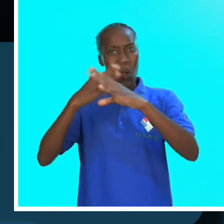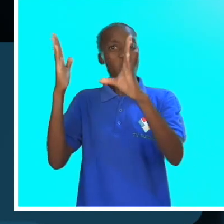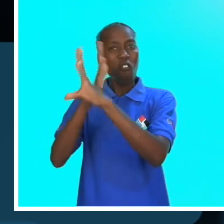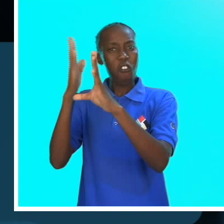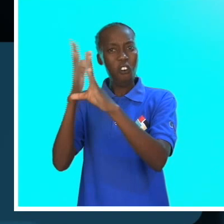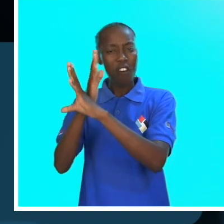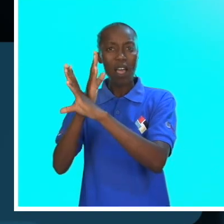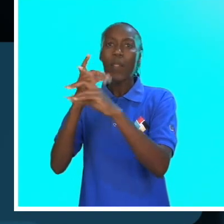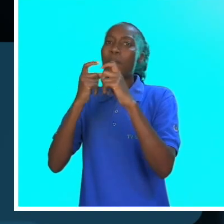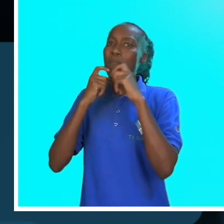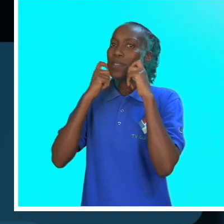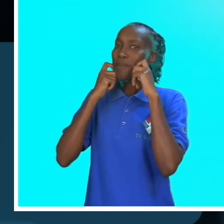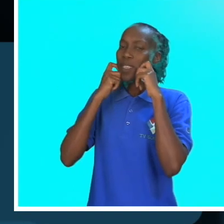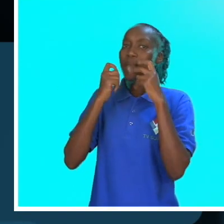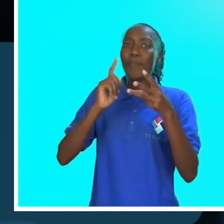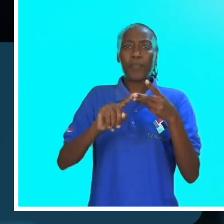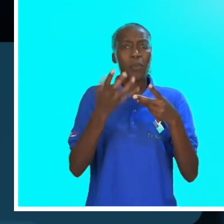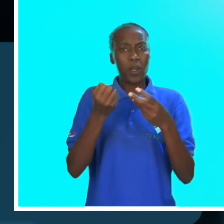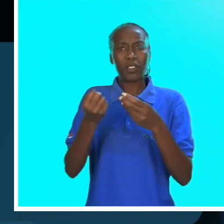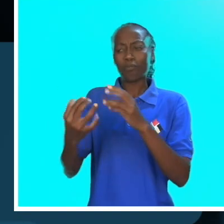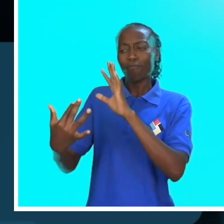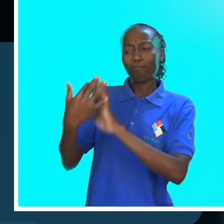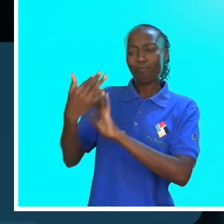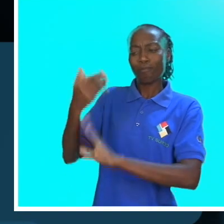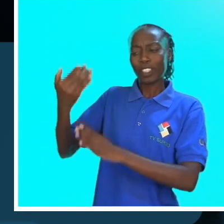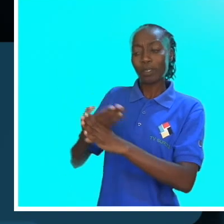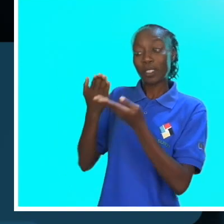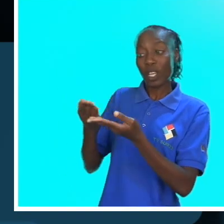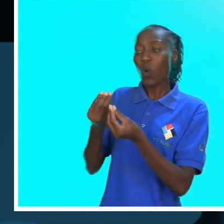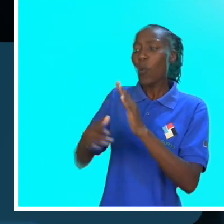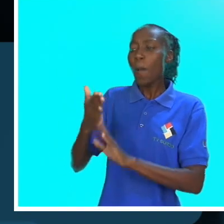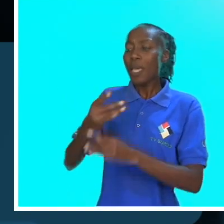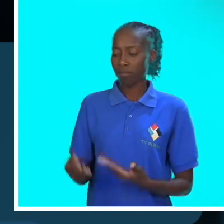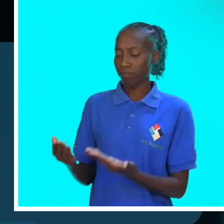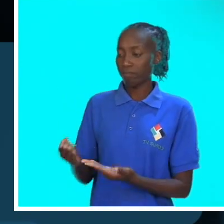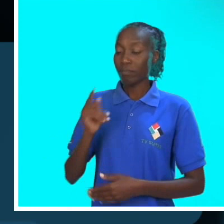fora do país. E pode partilhar conosco como que começa a cantar?